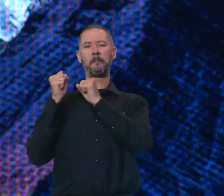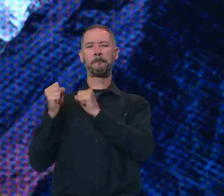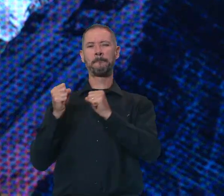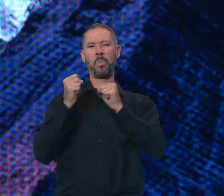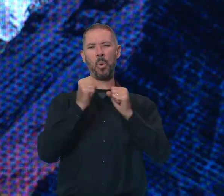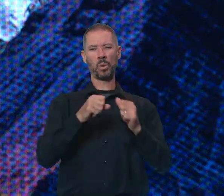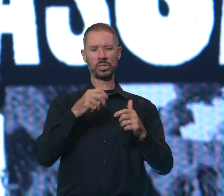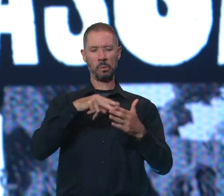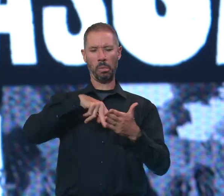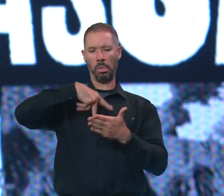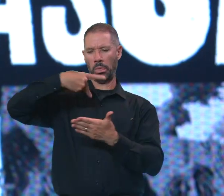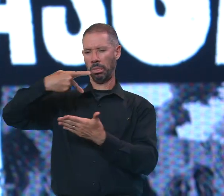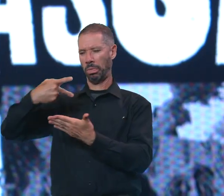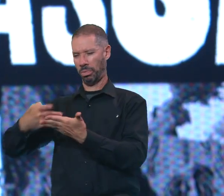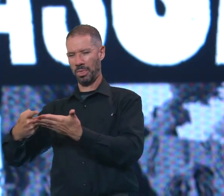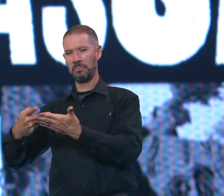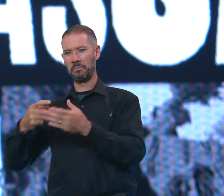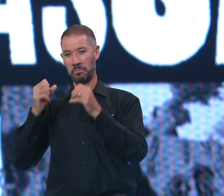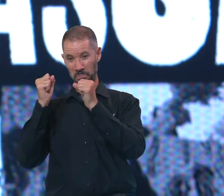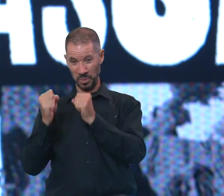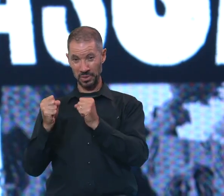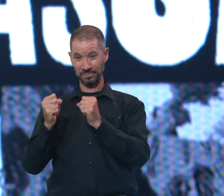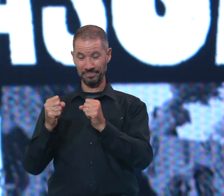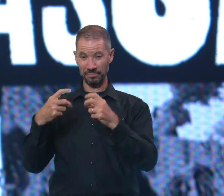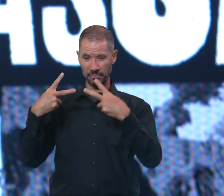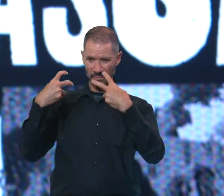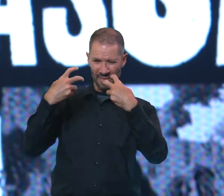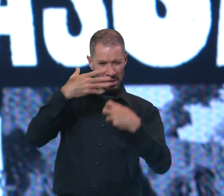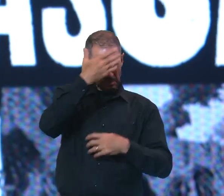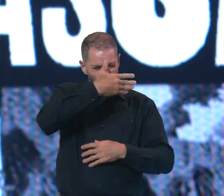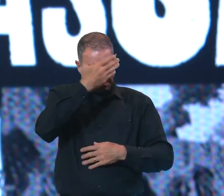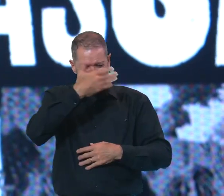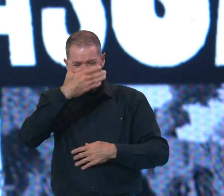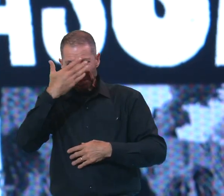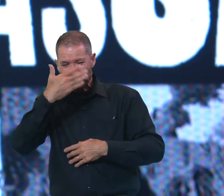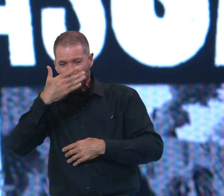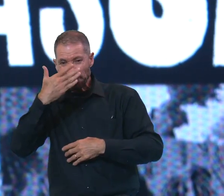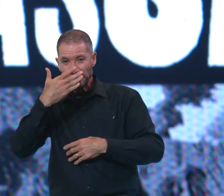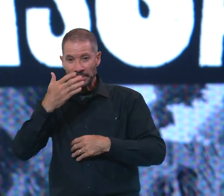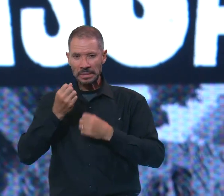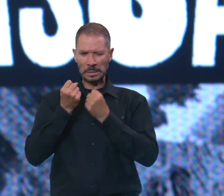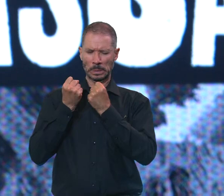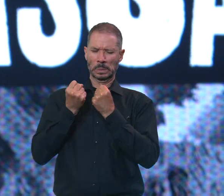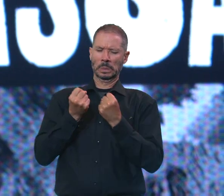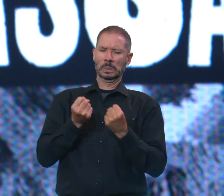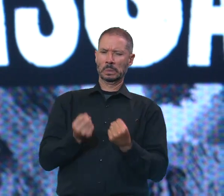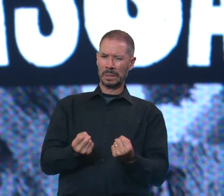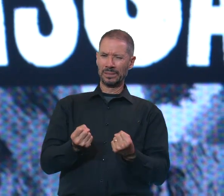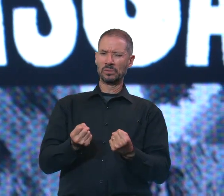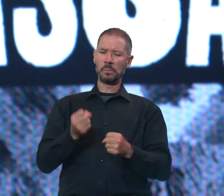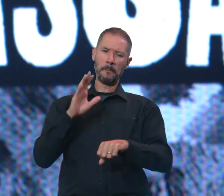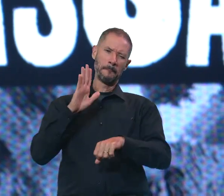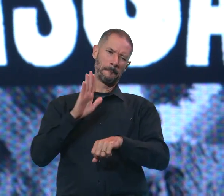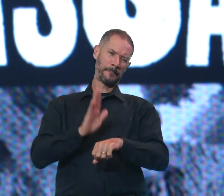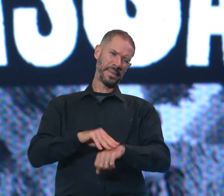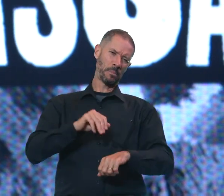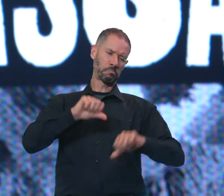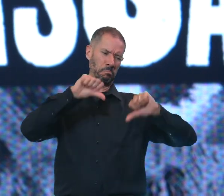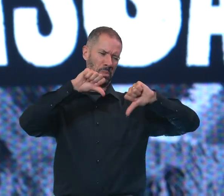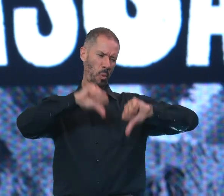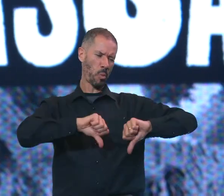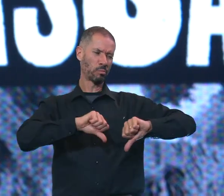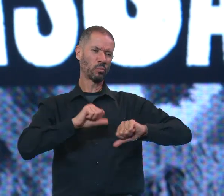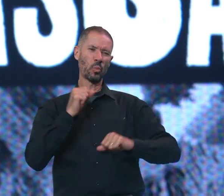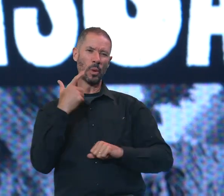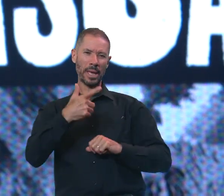derrubar facilmente. Mas não percebemos que carregar esse peso dá muito mais trabalho do